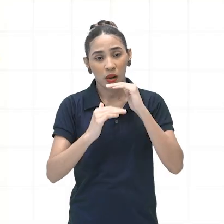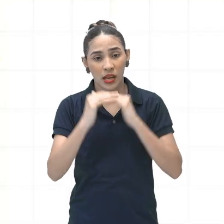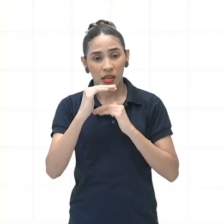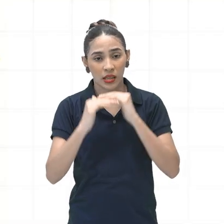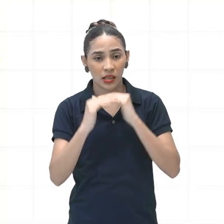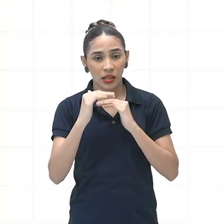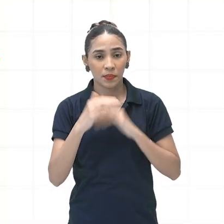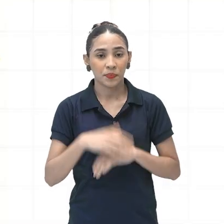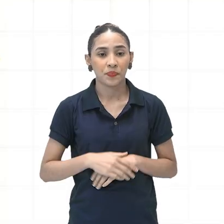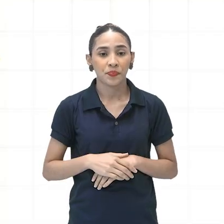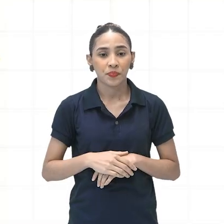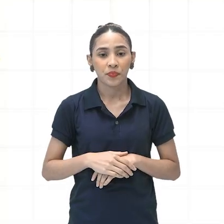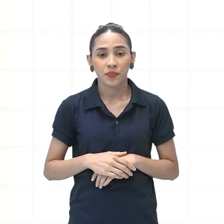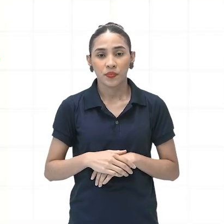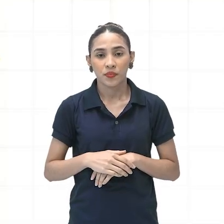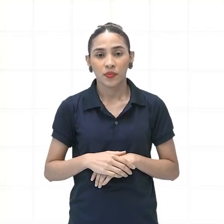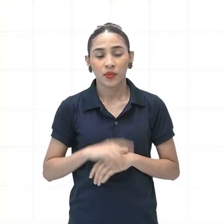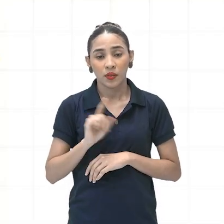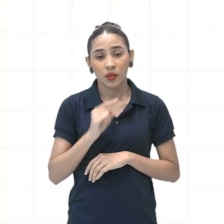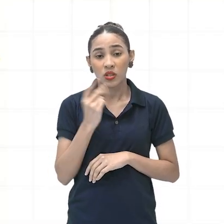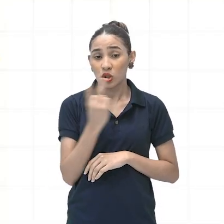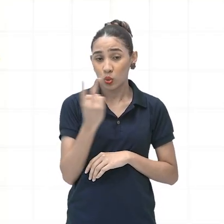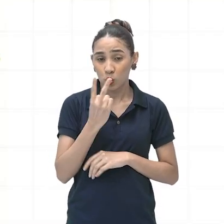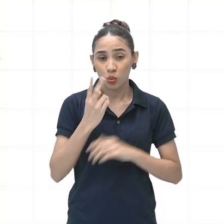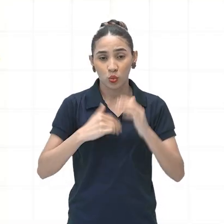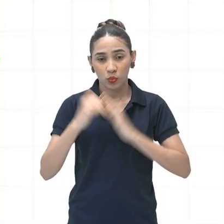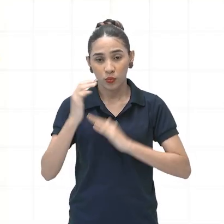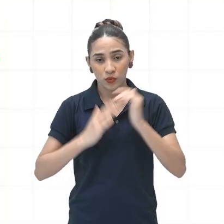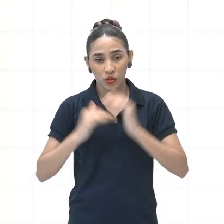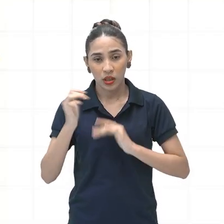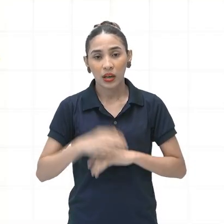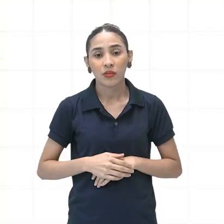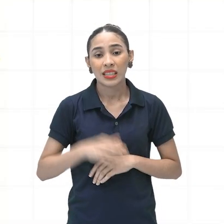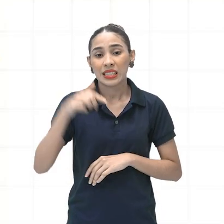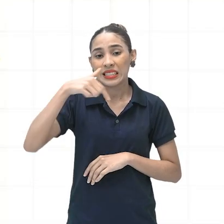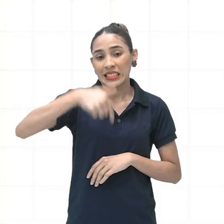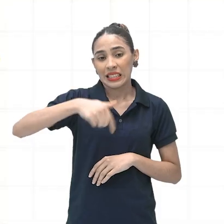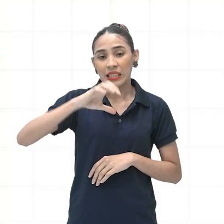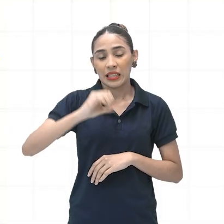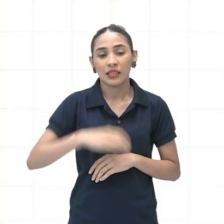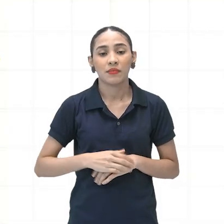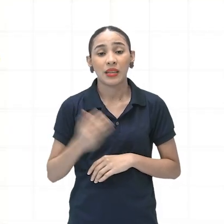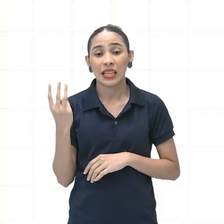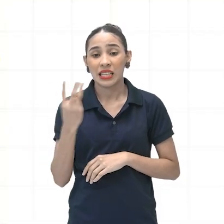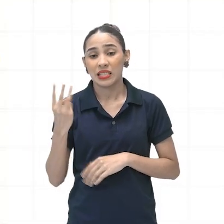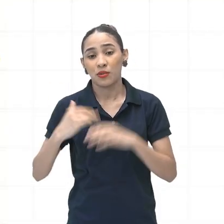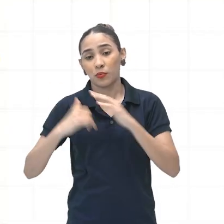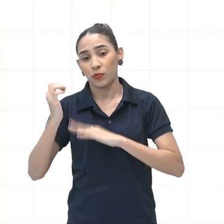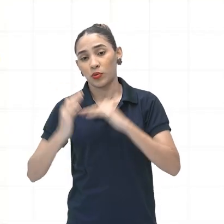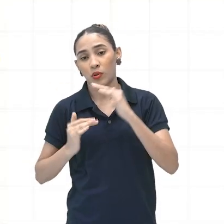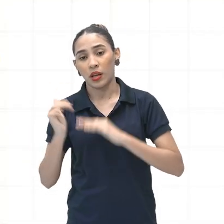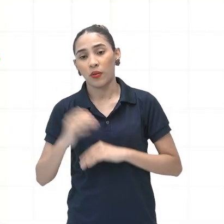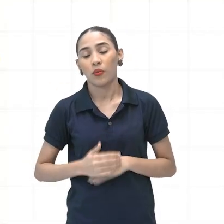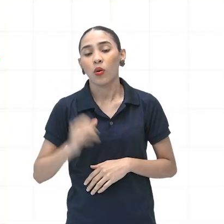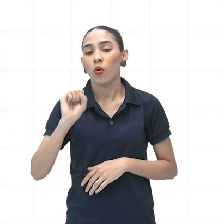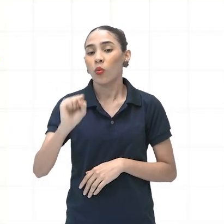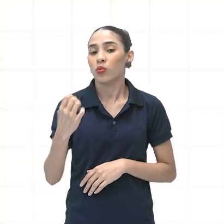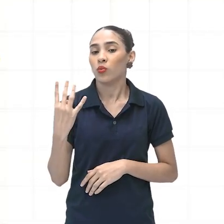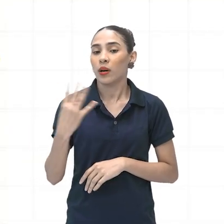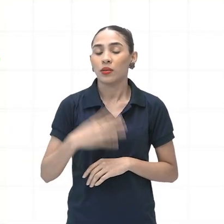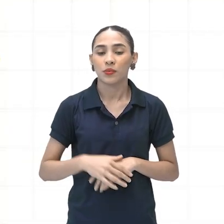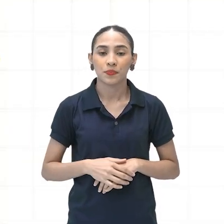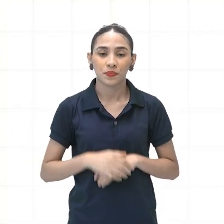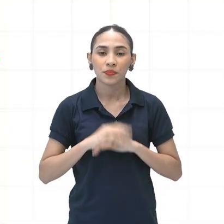95. O do Cristiano Ronaldo é 70. E o do Neymar é